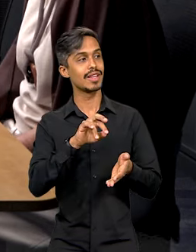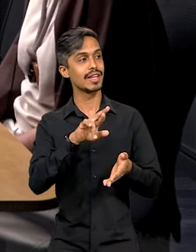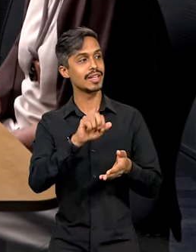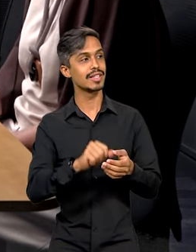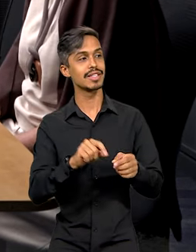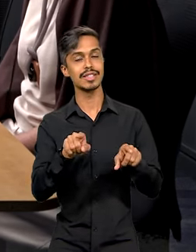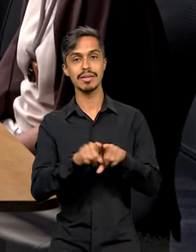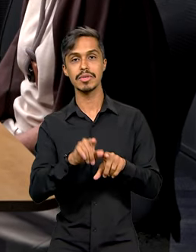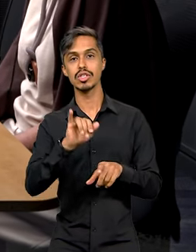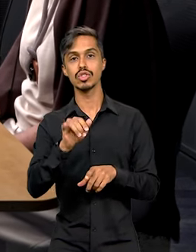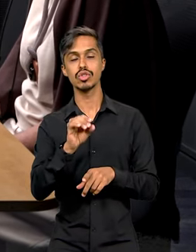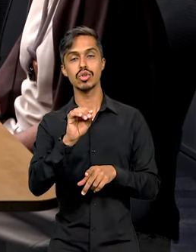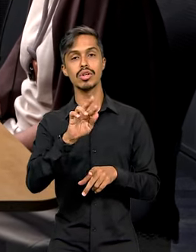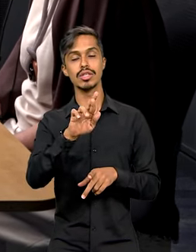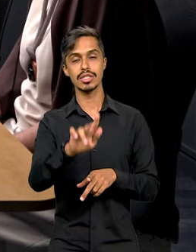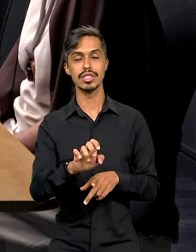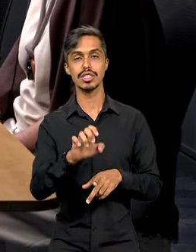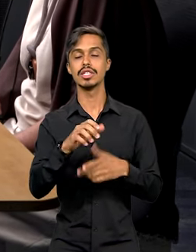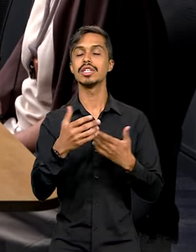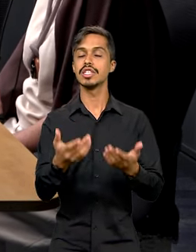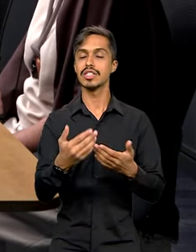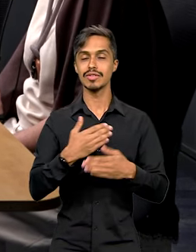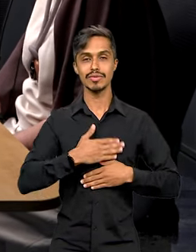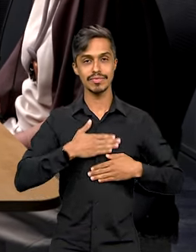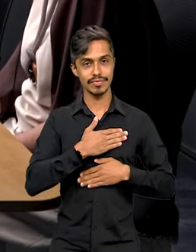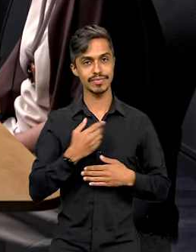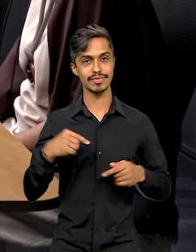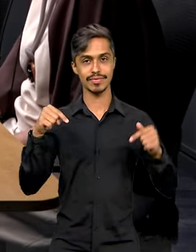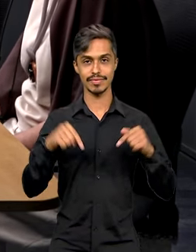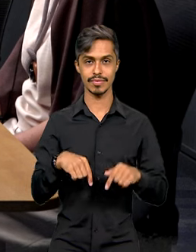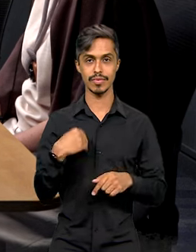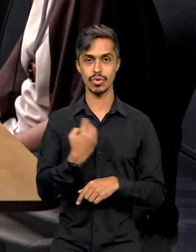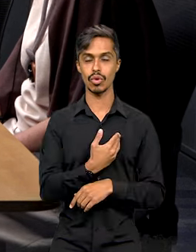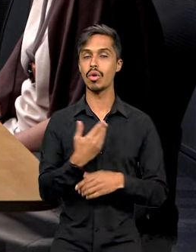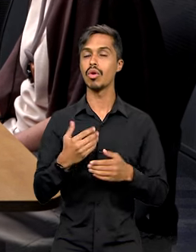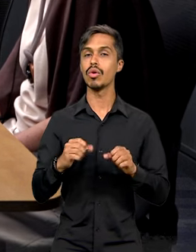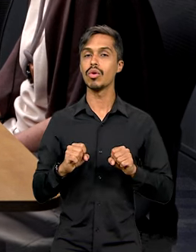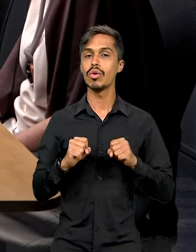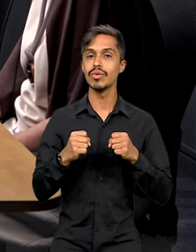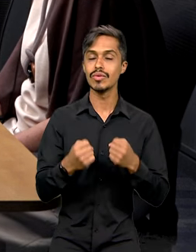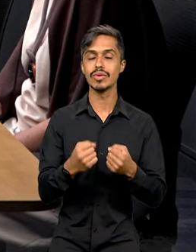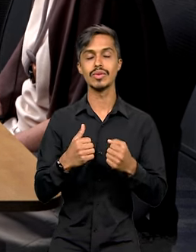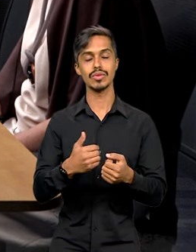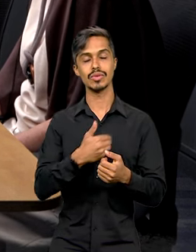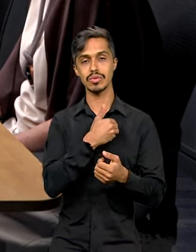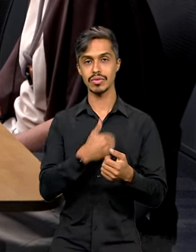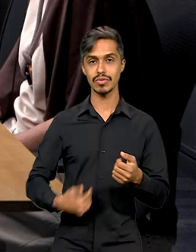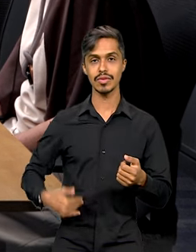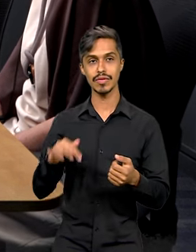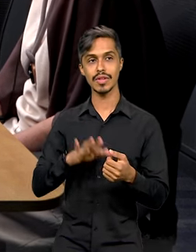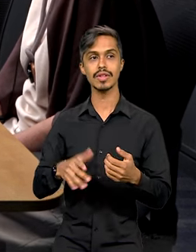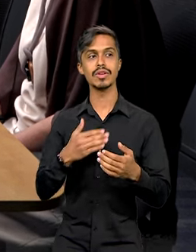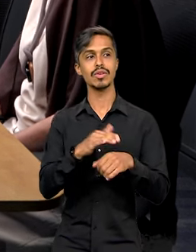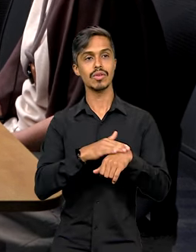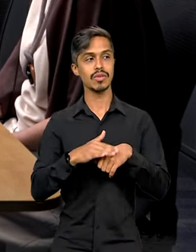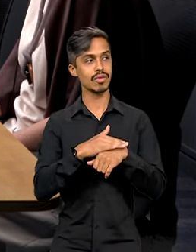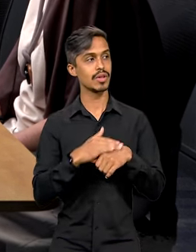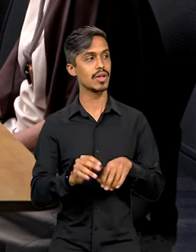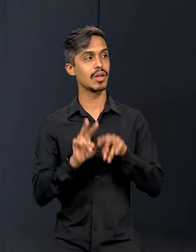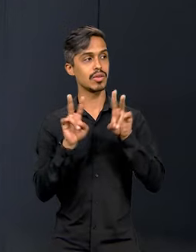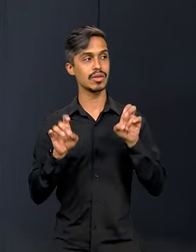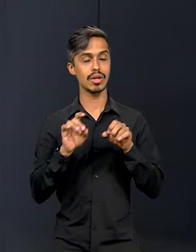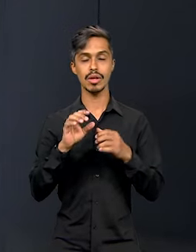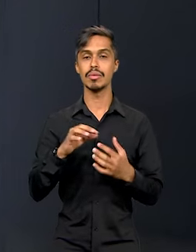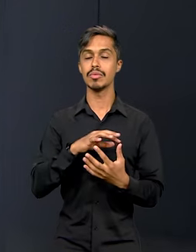Jorge um prazer estar com vocês aqui hoje conversando um pouquinho sobre as nossas ações no governo federal e em